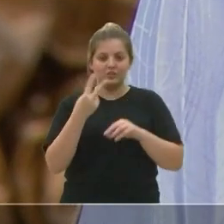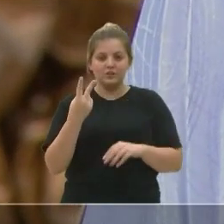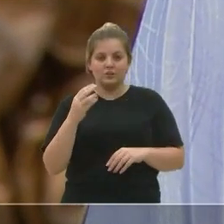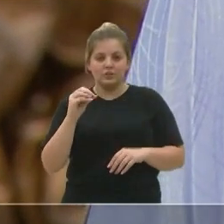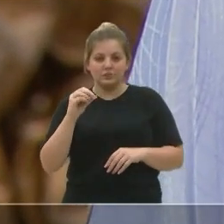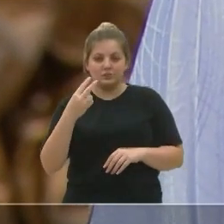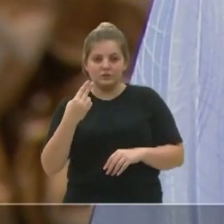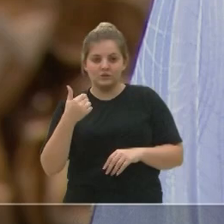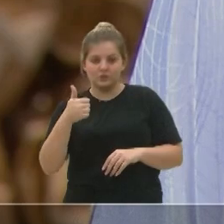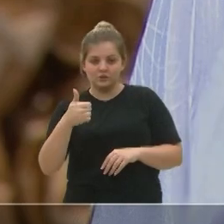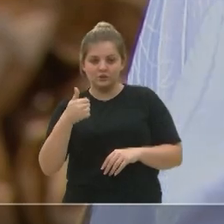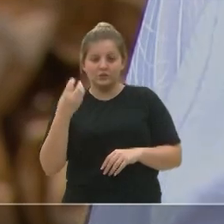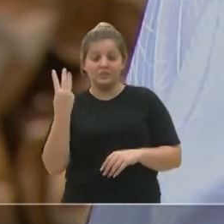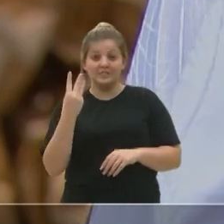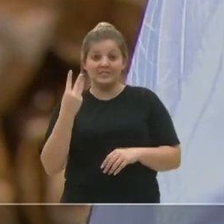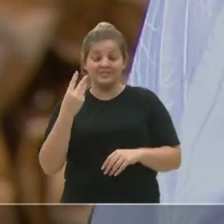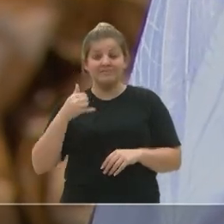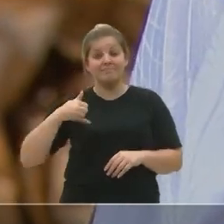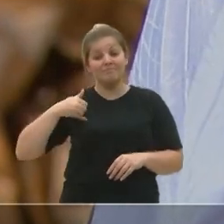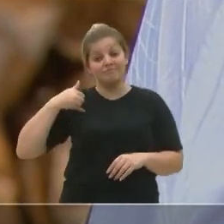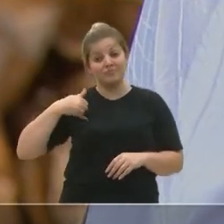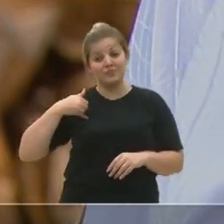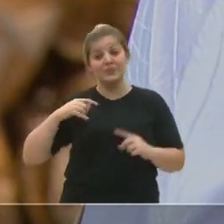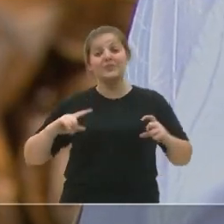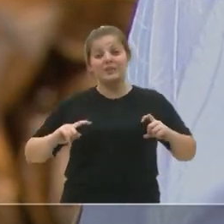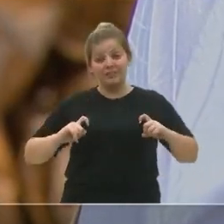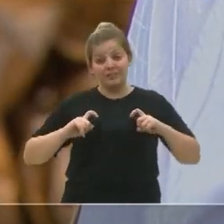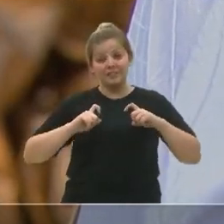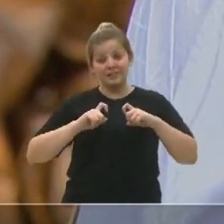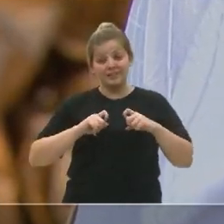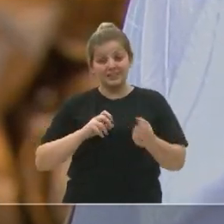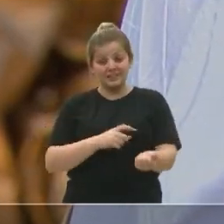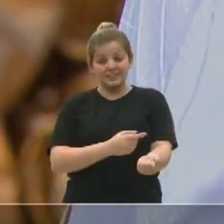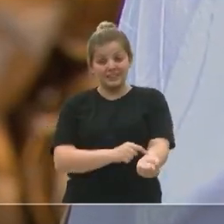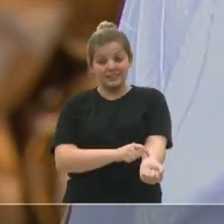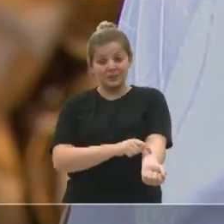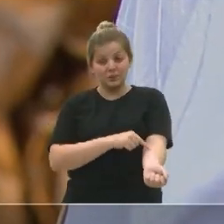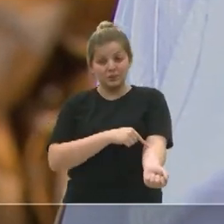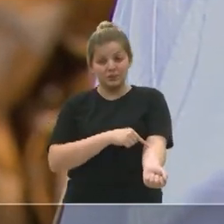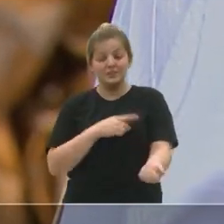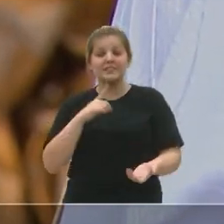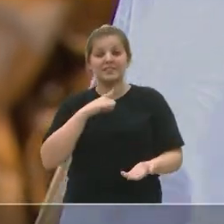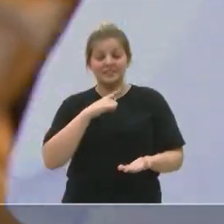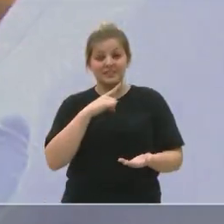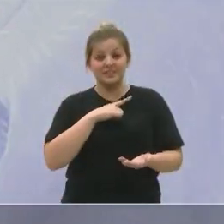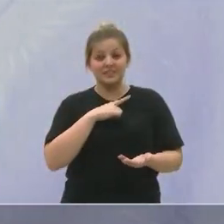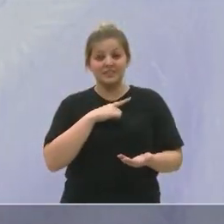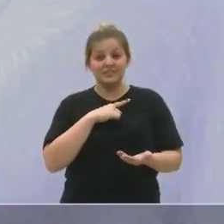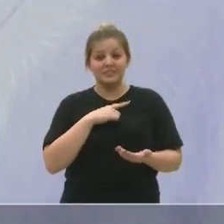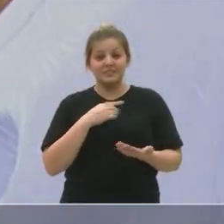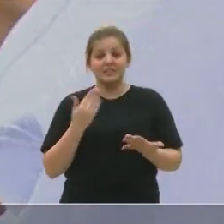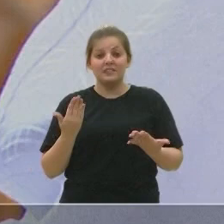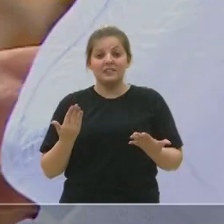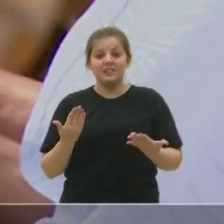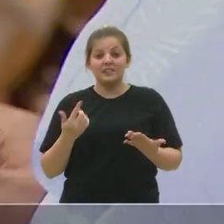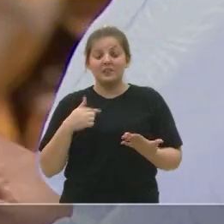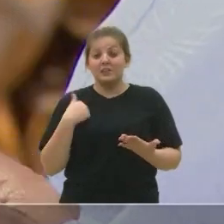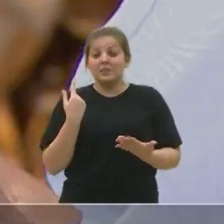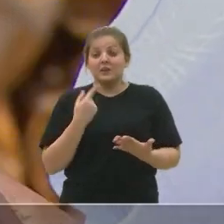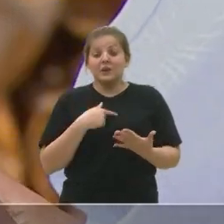2021, com 3 aninhos, ele foi diagnosticado com leucemia. E sabe, ficamos sem